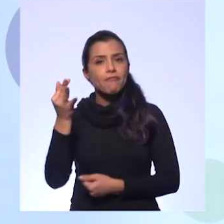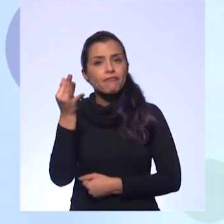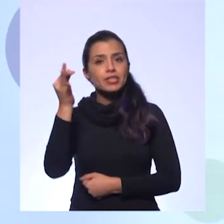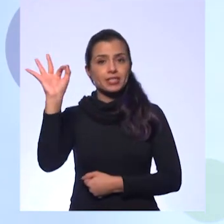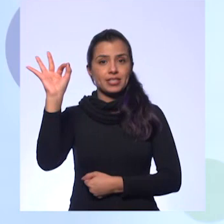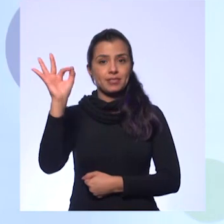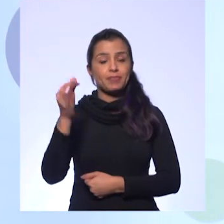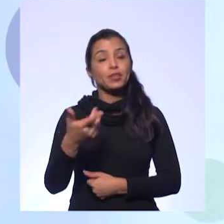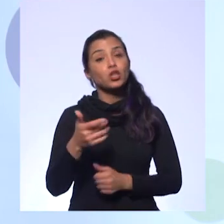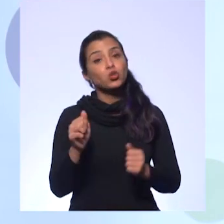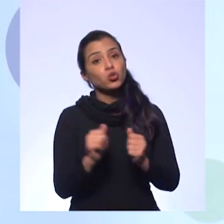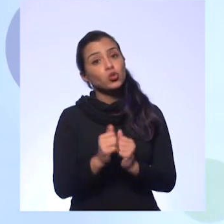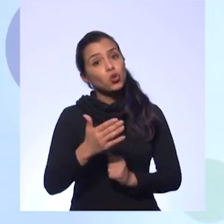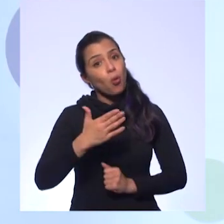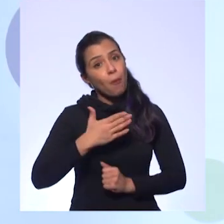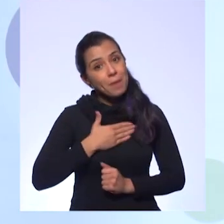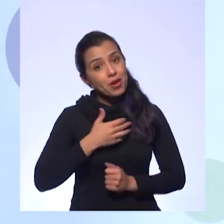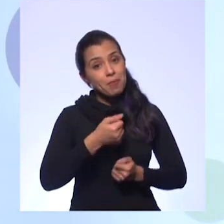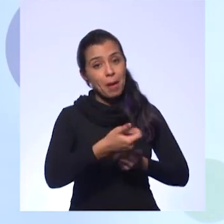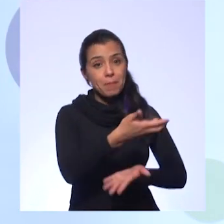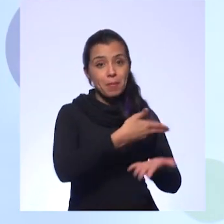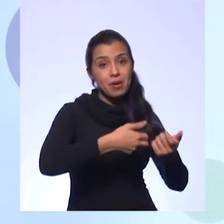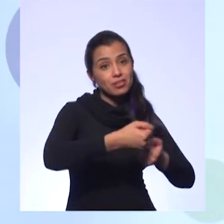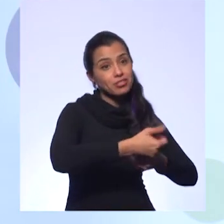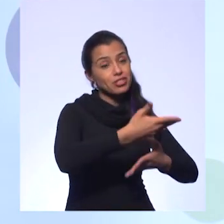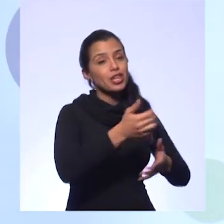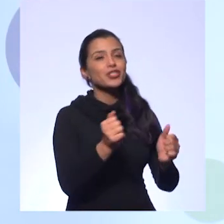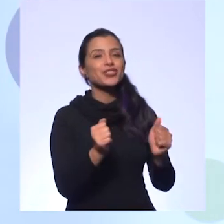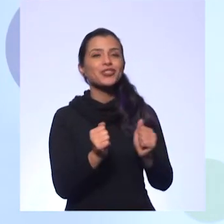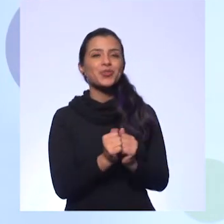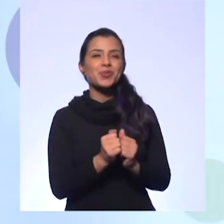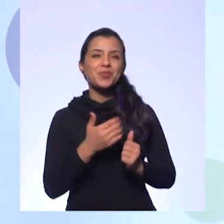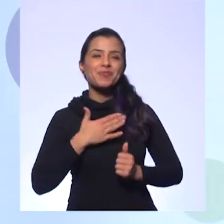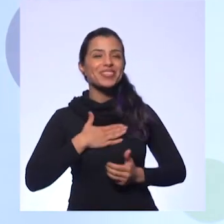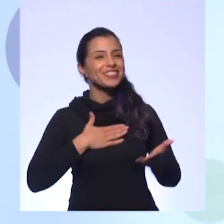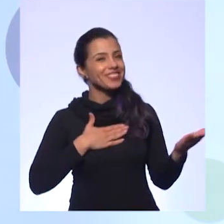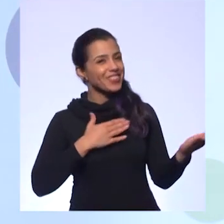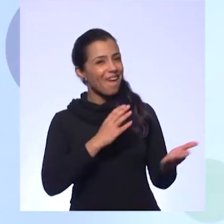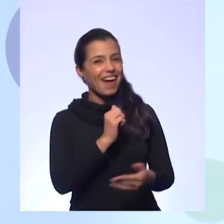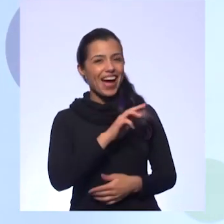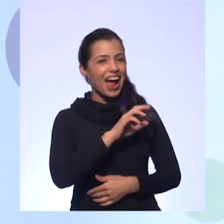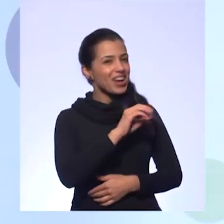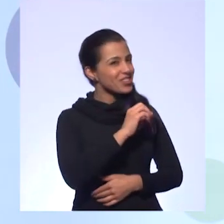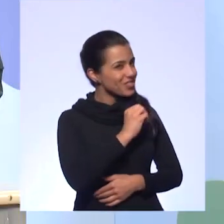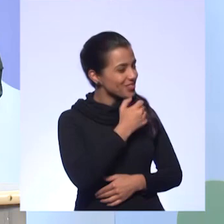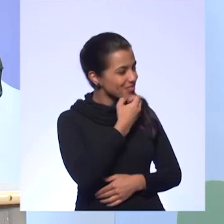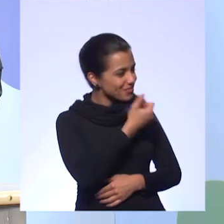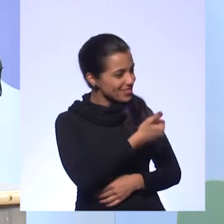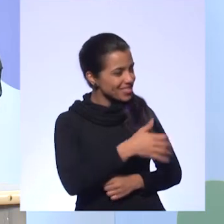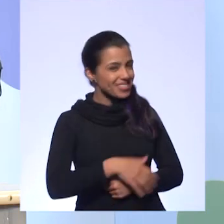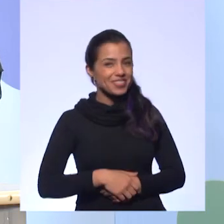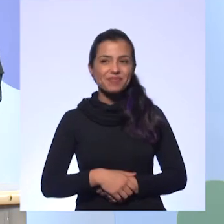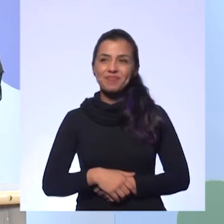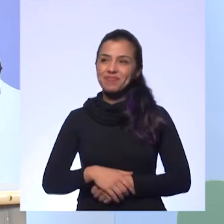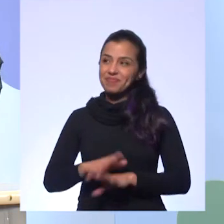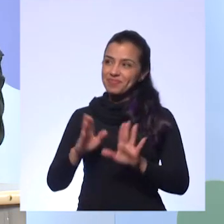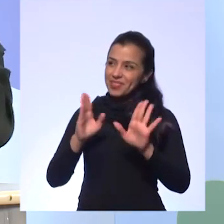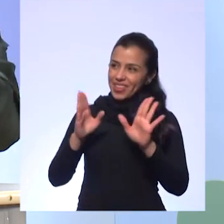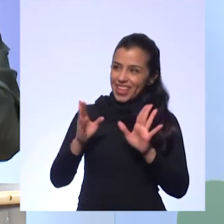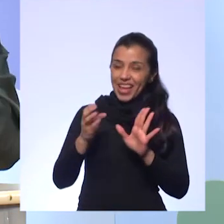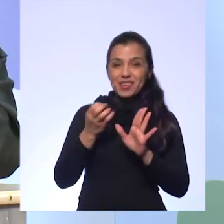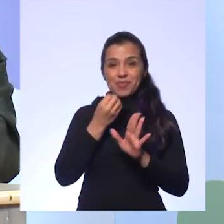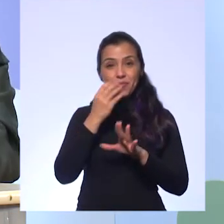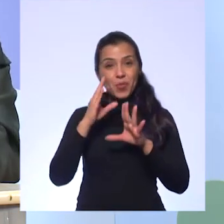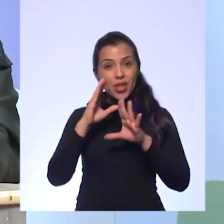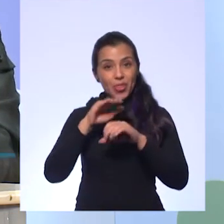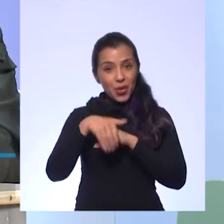interações via chat, como sempre, conto com a presença do professor Carlos Fernando Neri. Olá, professor Carlos. Olá, Luiz, boa